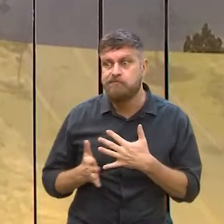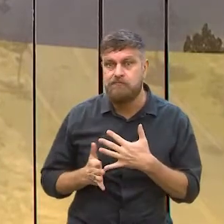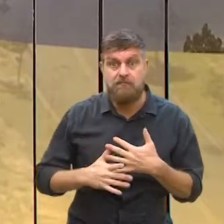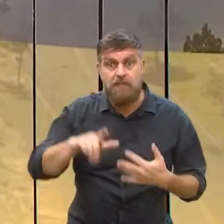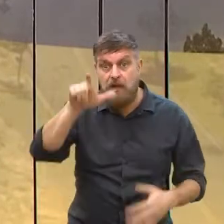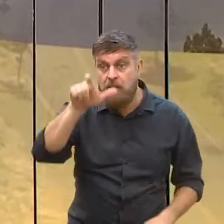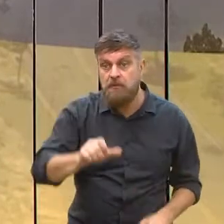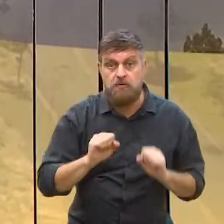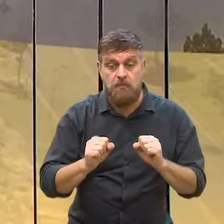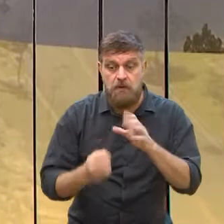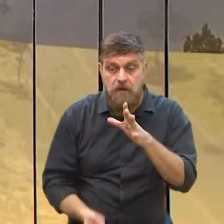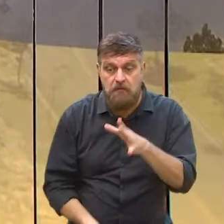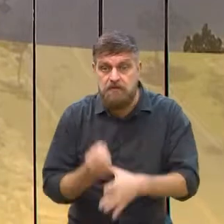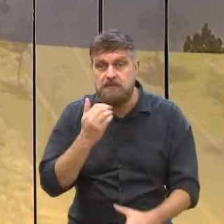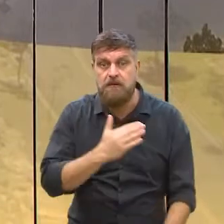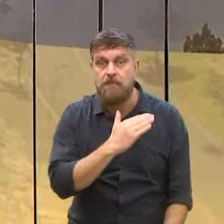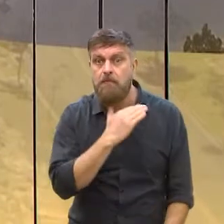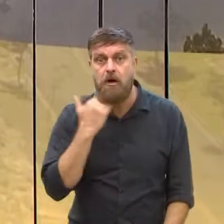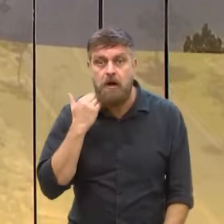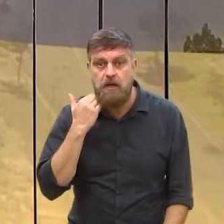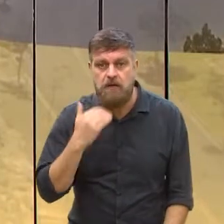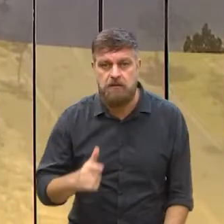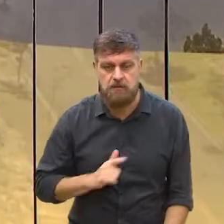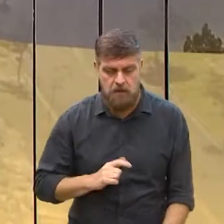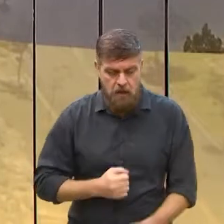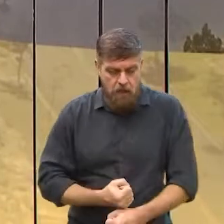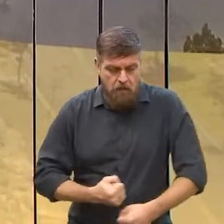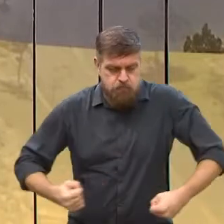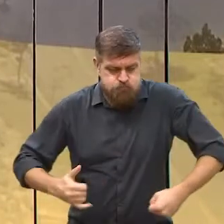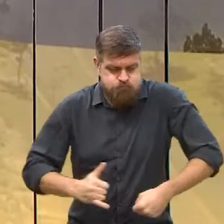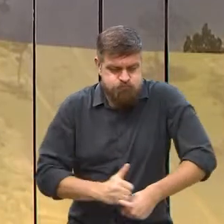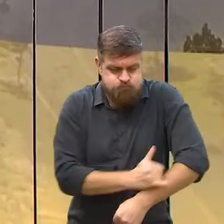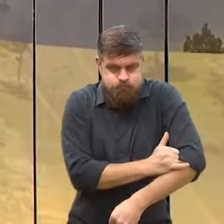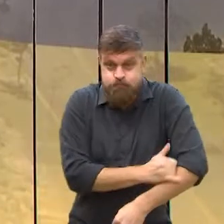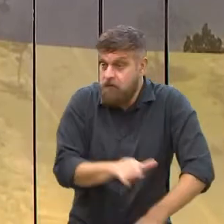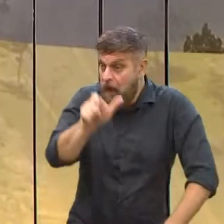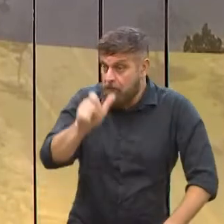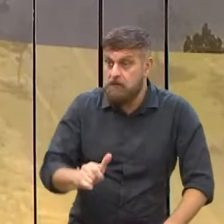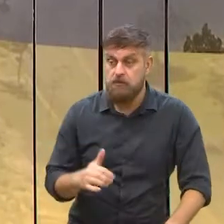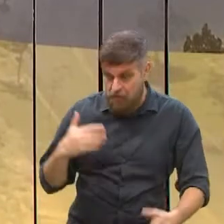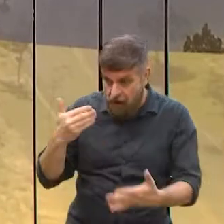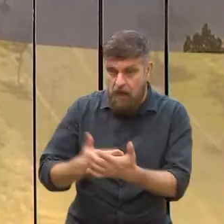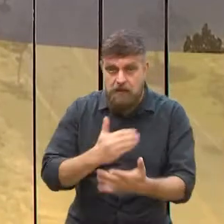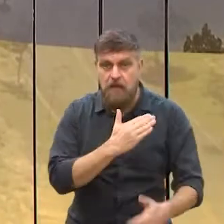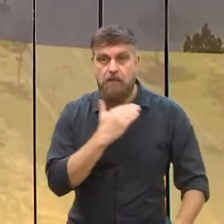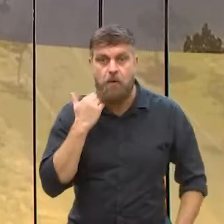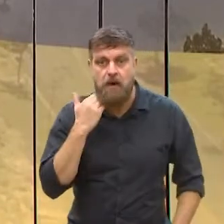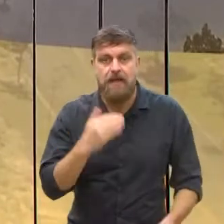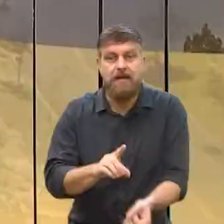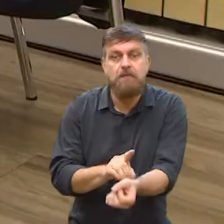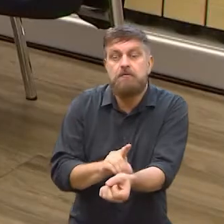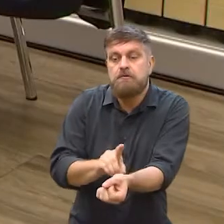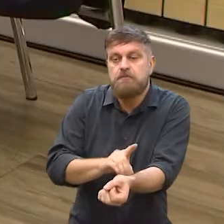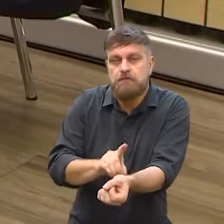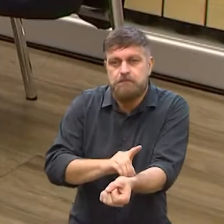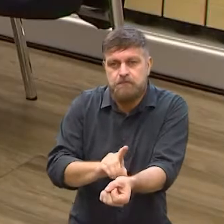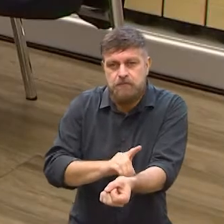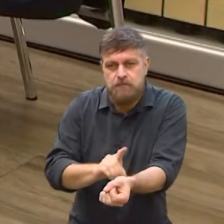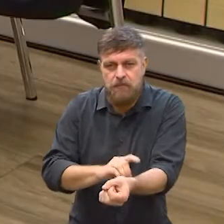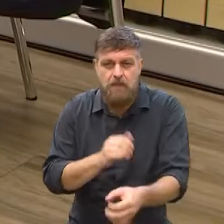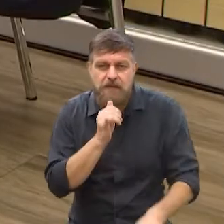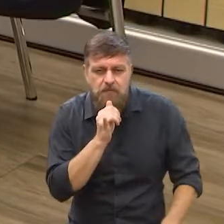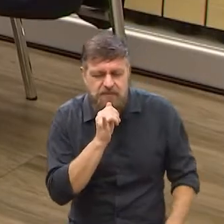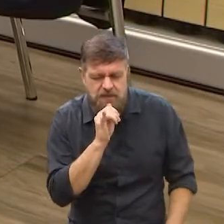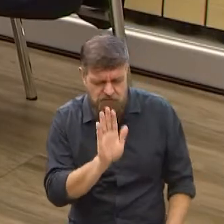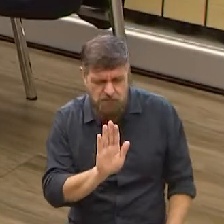óbito. Por isso que é chamada obesidade mórbida. Ela causa doenças que vão levar ao óbito. Então, no diabetes, por exemplo, vou pegar um exemplo